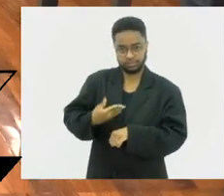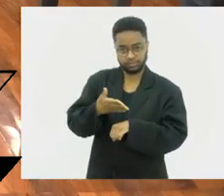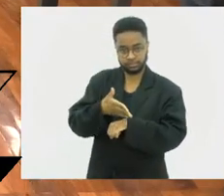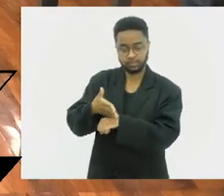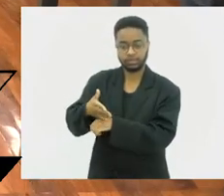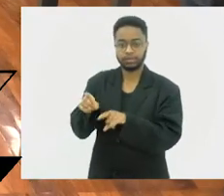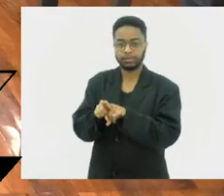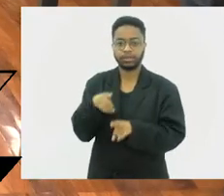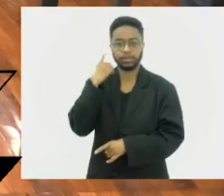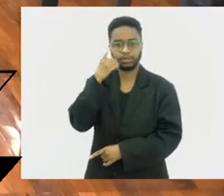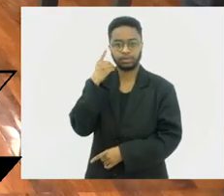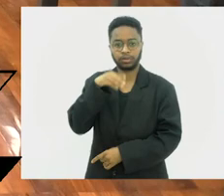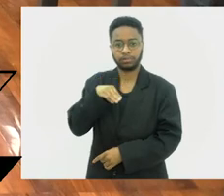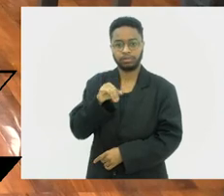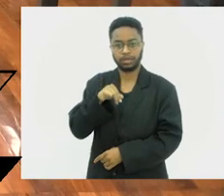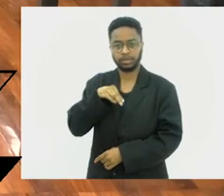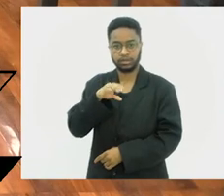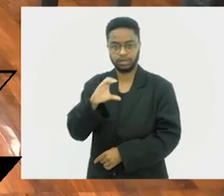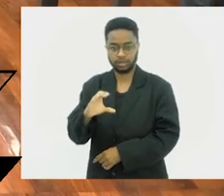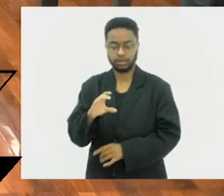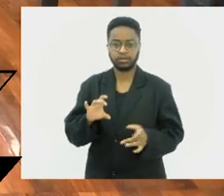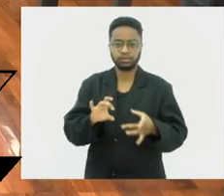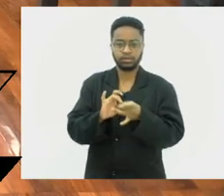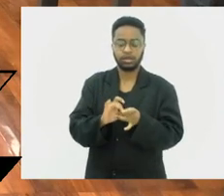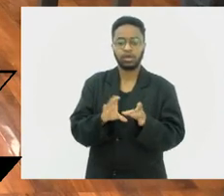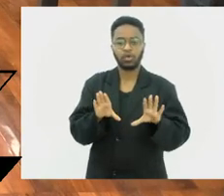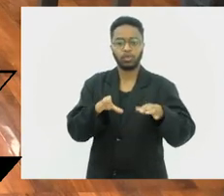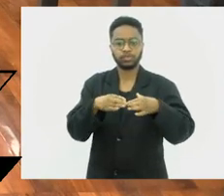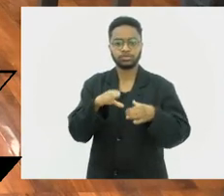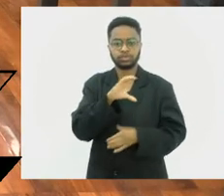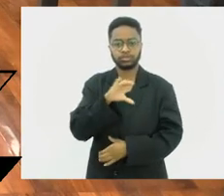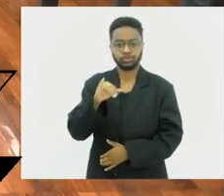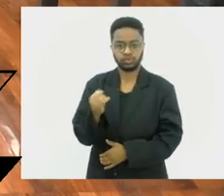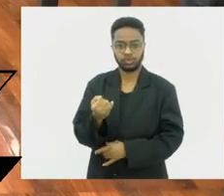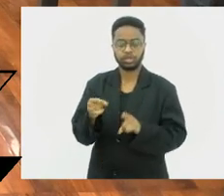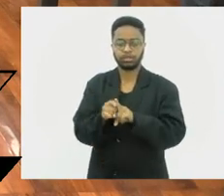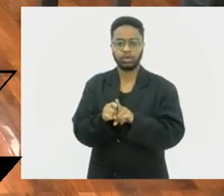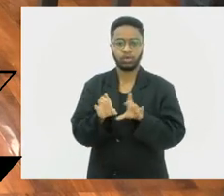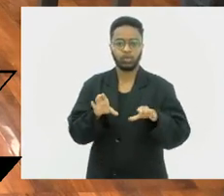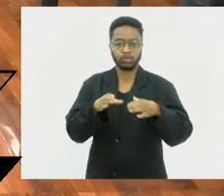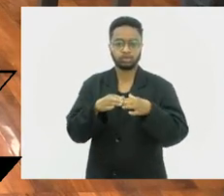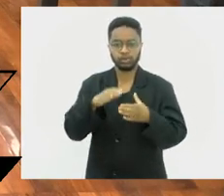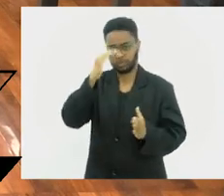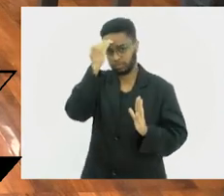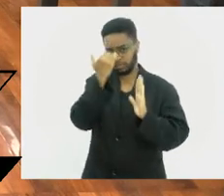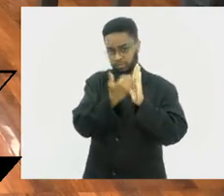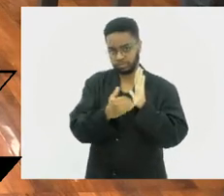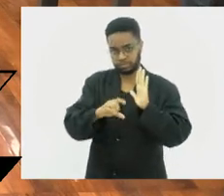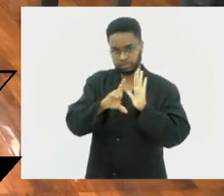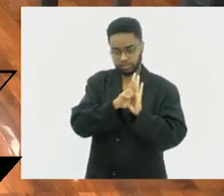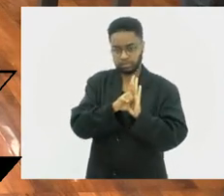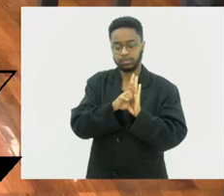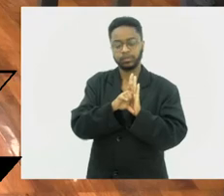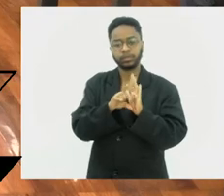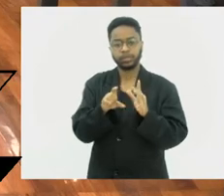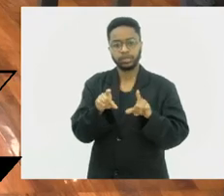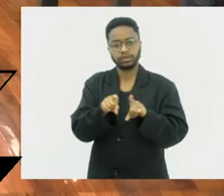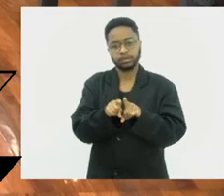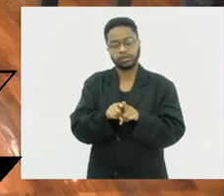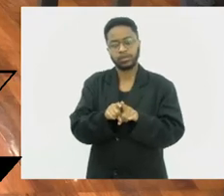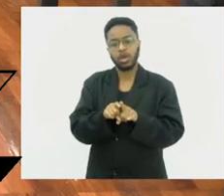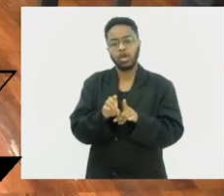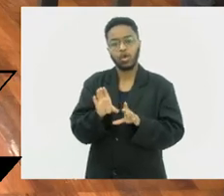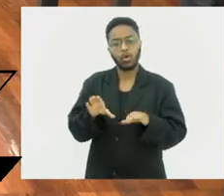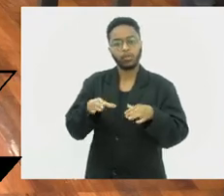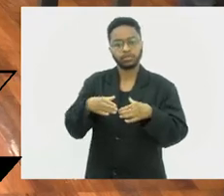deputado Carlos Mienck, da Comissão de Constituição e Justiça e da Comissão do Cumpra-se, uma das comissões mais notáveis dessa